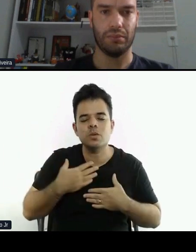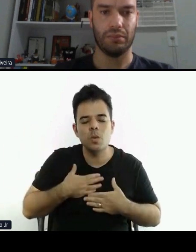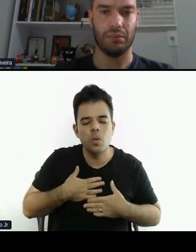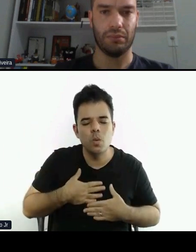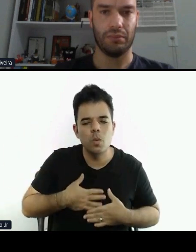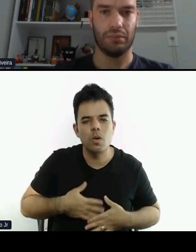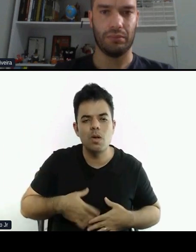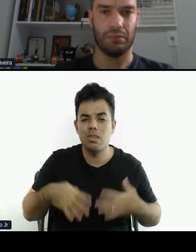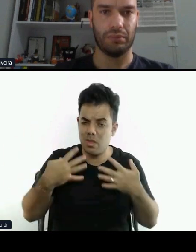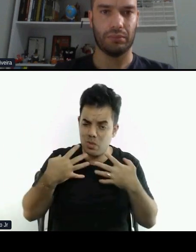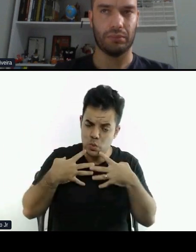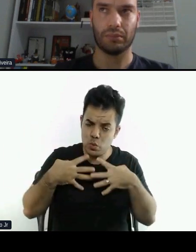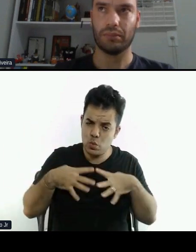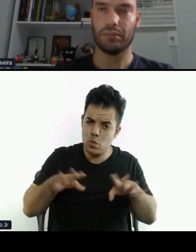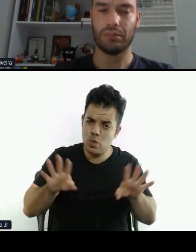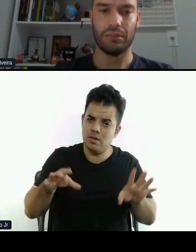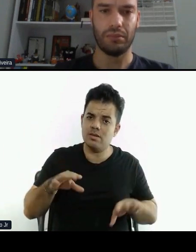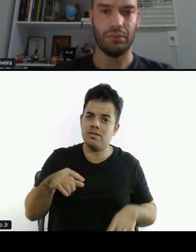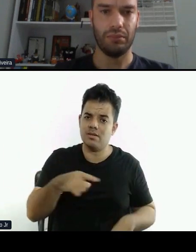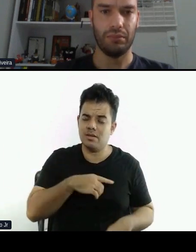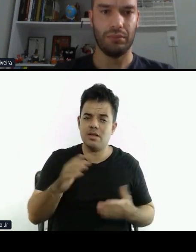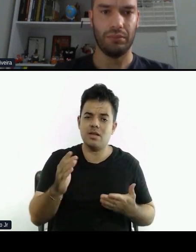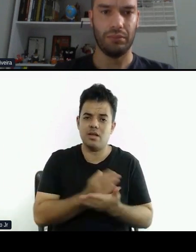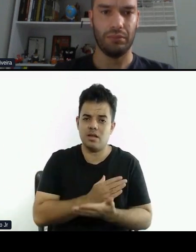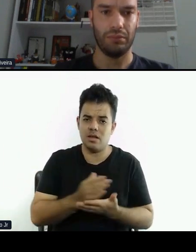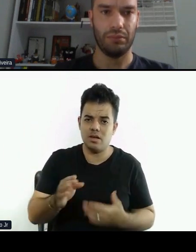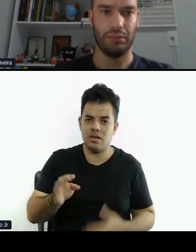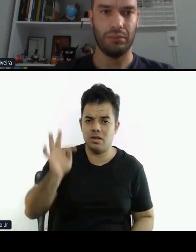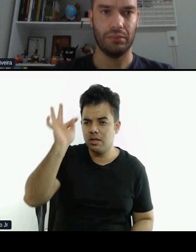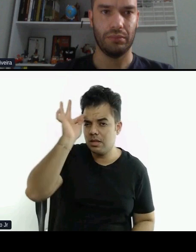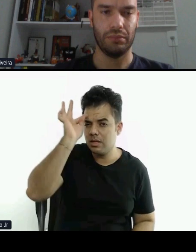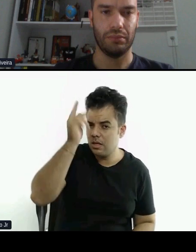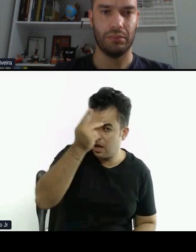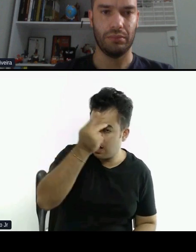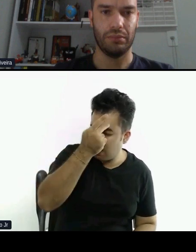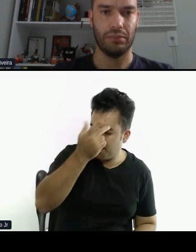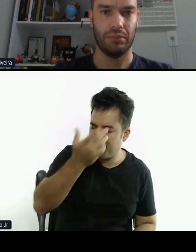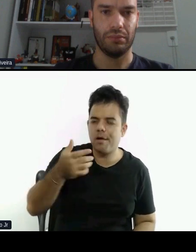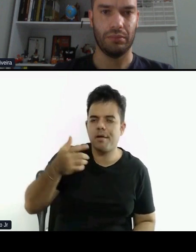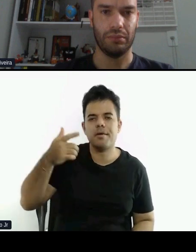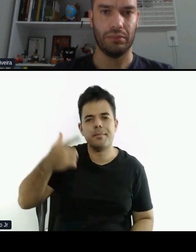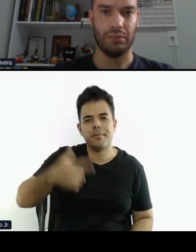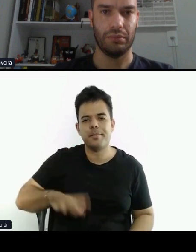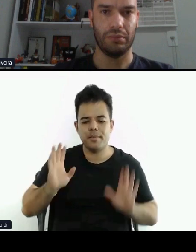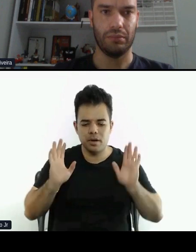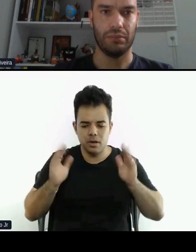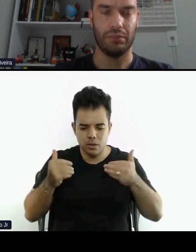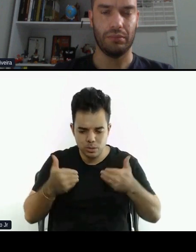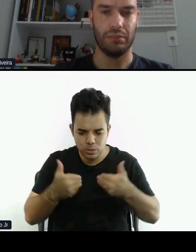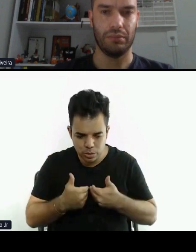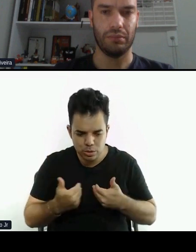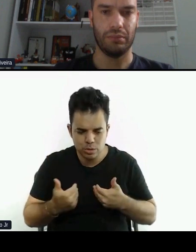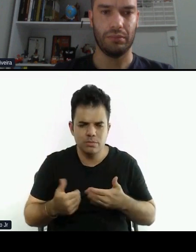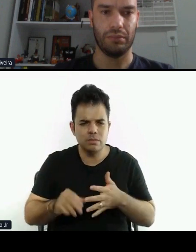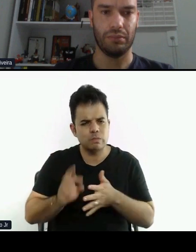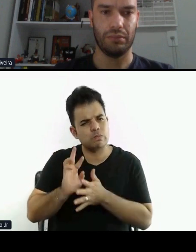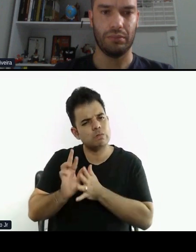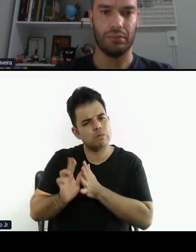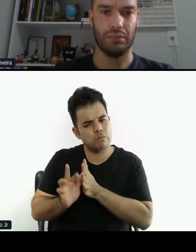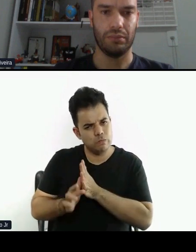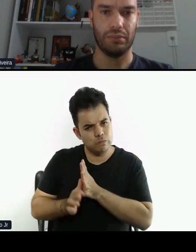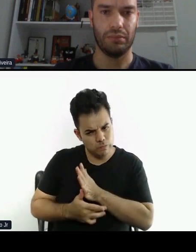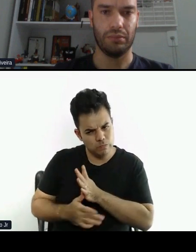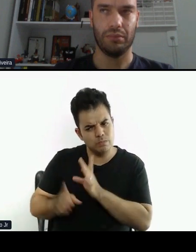tem de transtorno de déficit de atenção, hiperatividade, né, autismo, entre outras questões